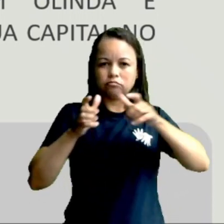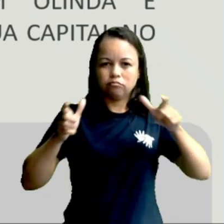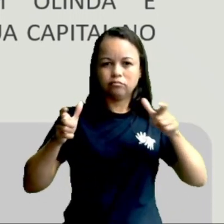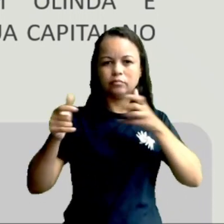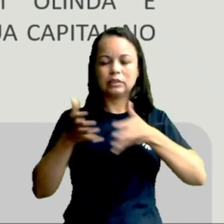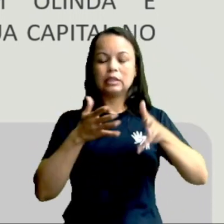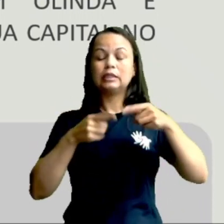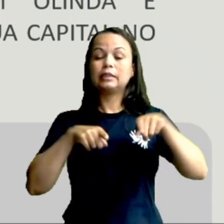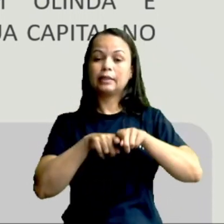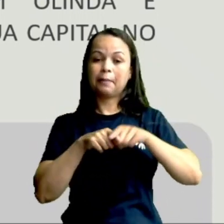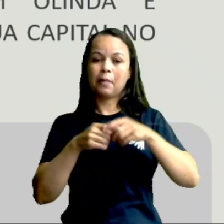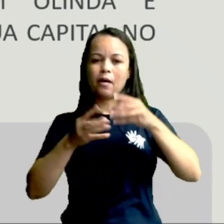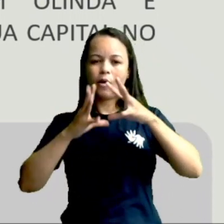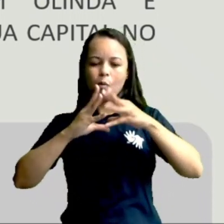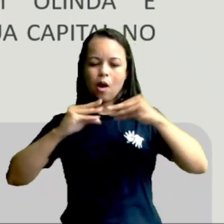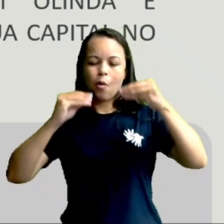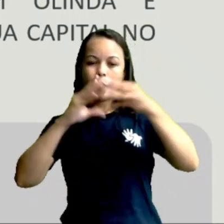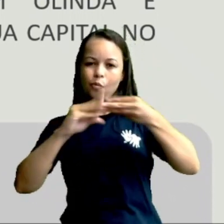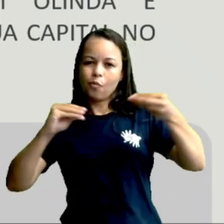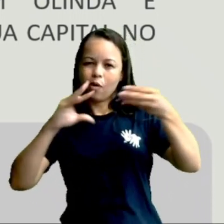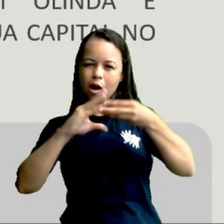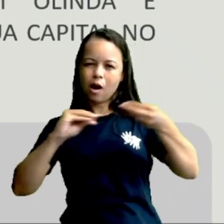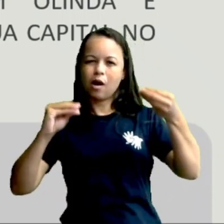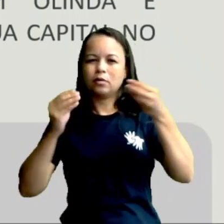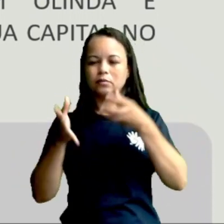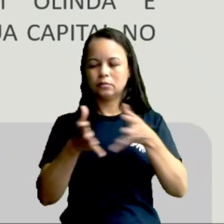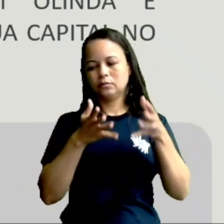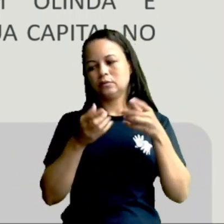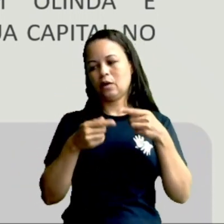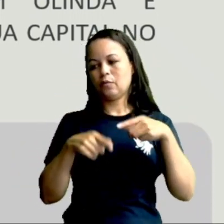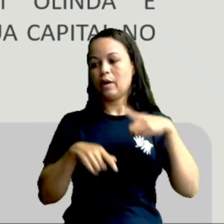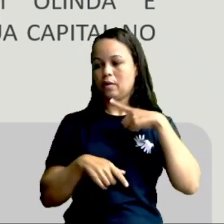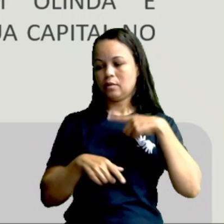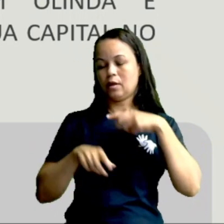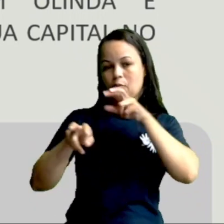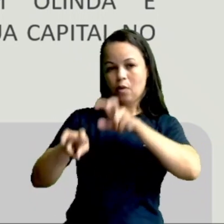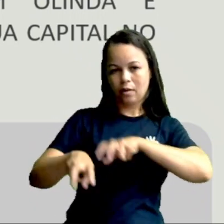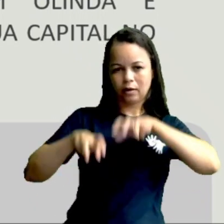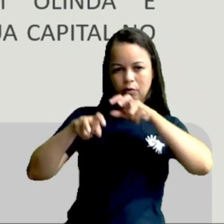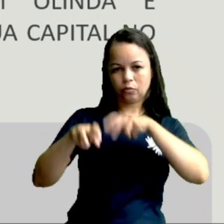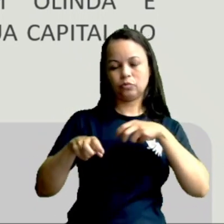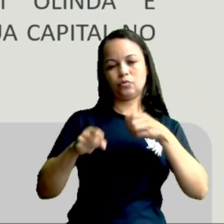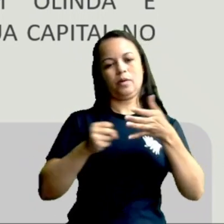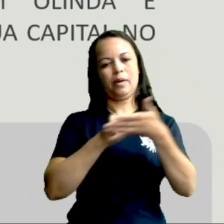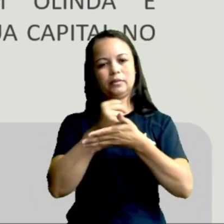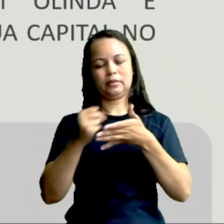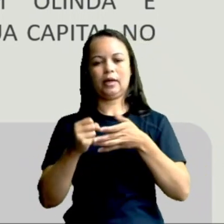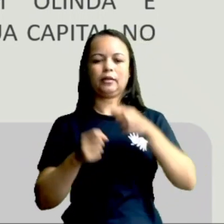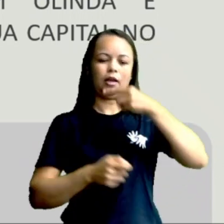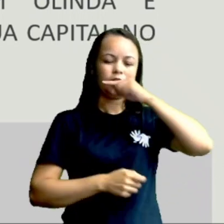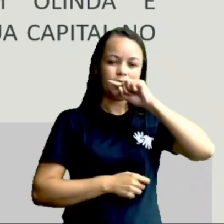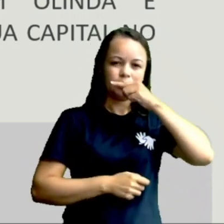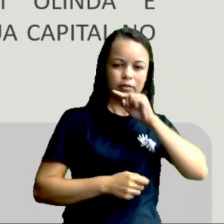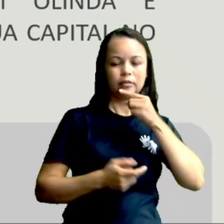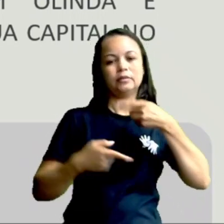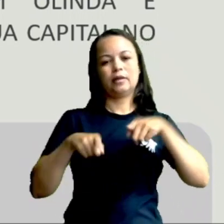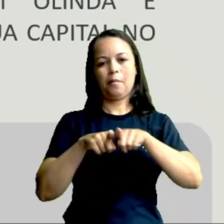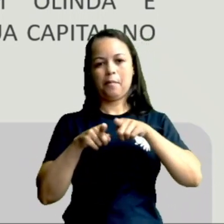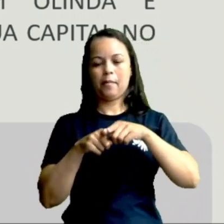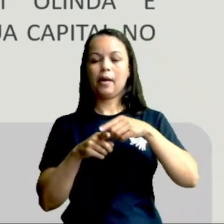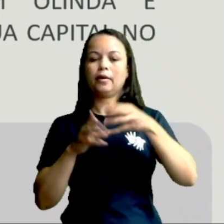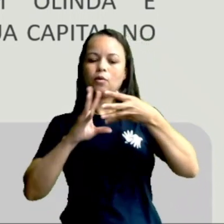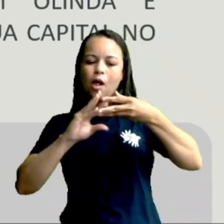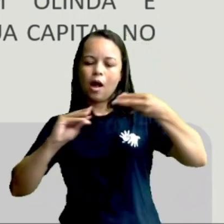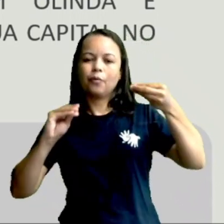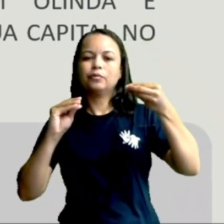e o algodão. Então, na época das capitanias, nós tínhamos nossa agricultura aqui baseada na cana-de-açúcar e no algodão, o que